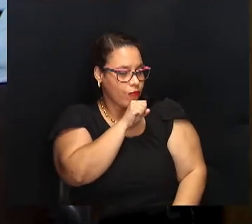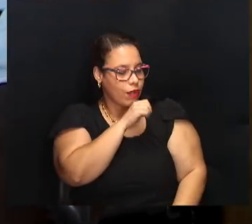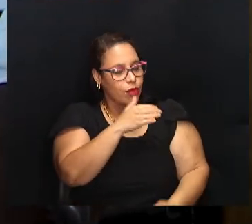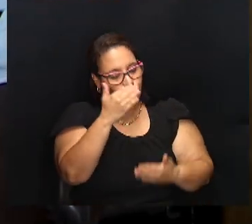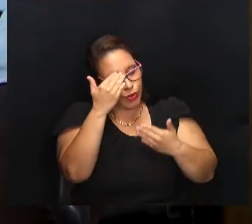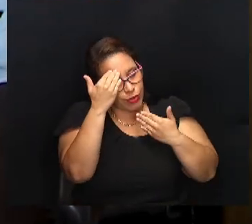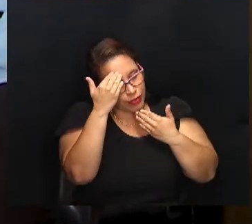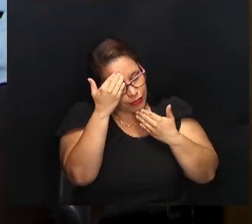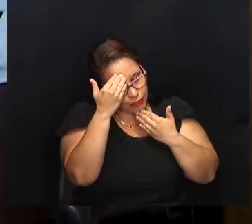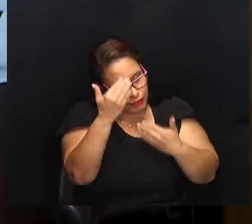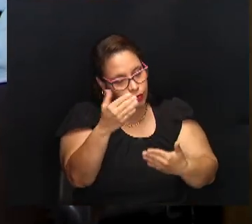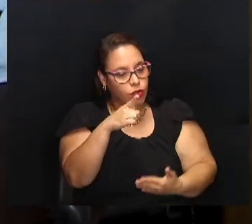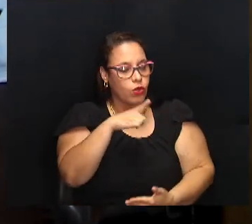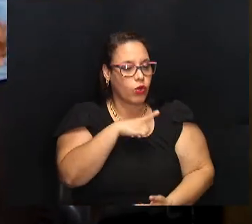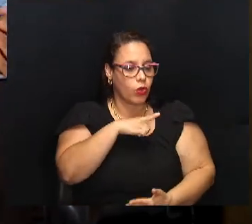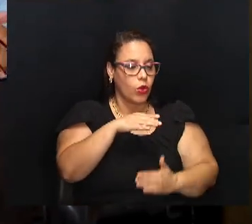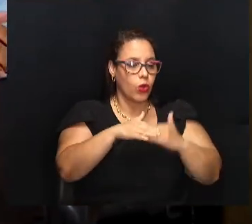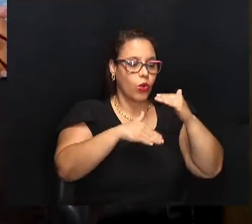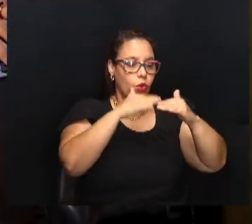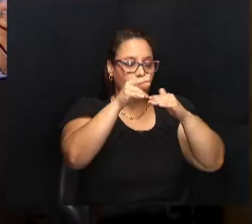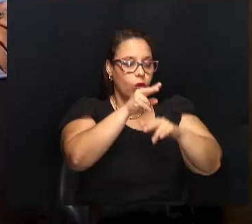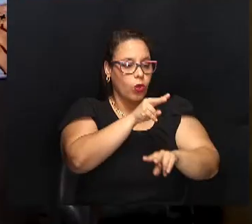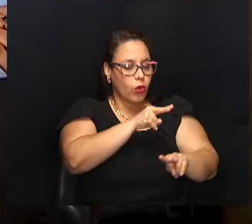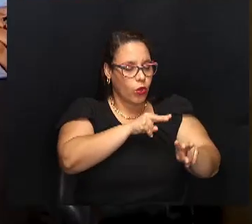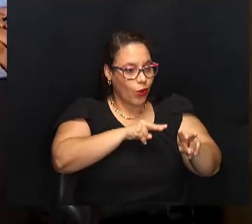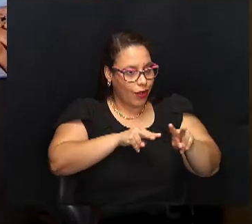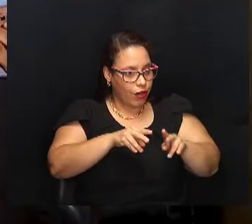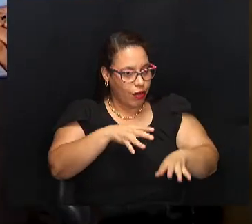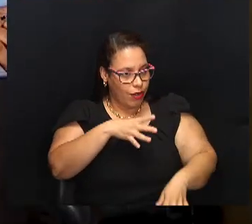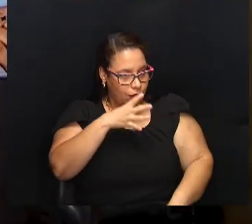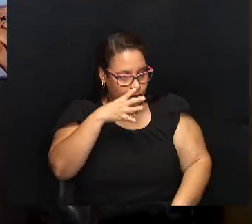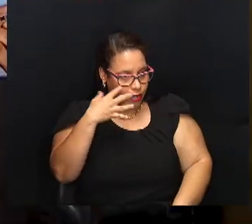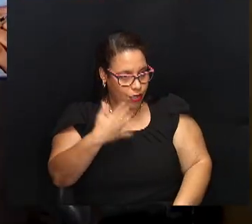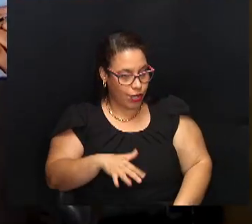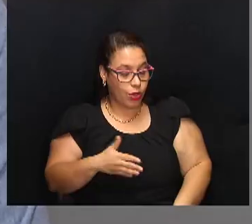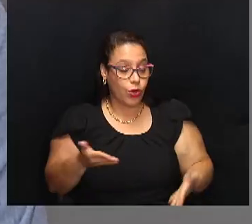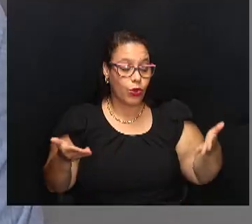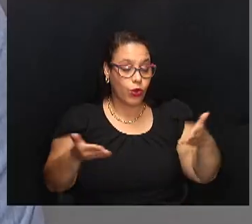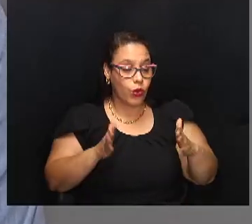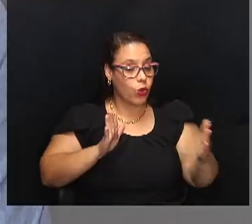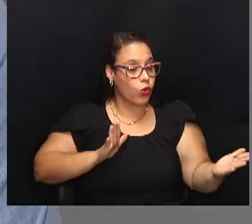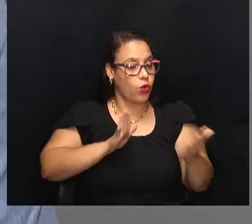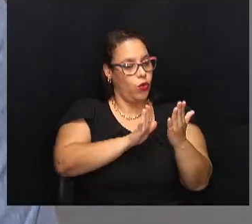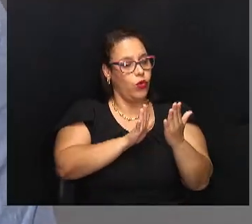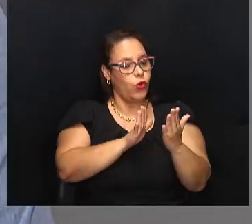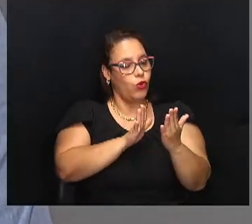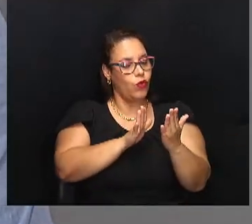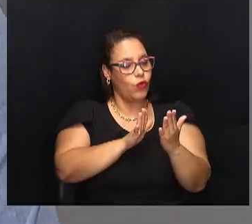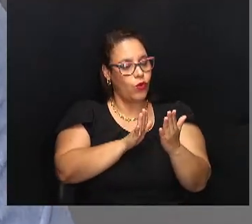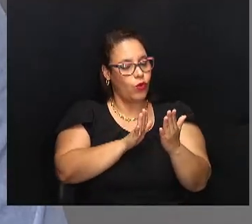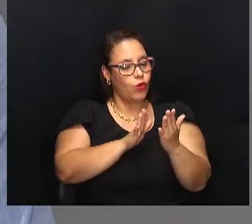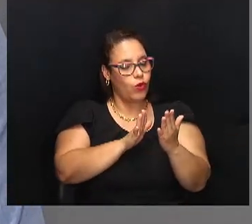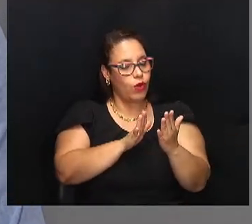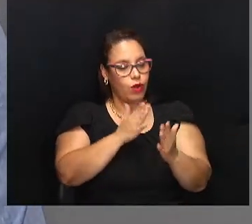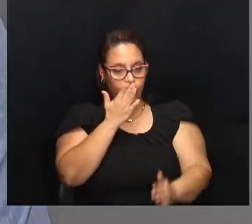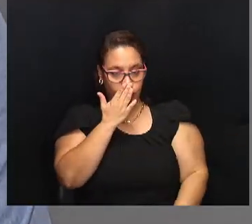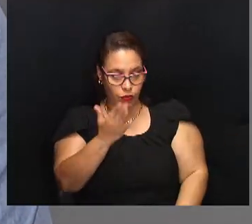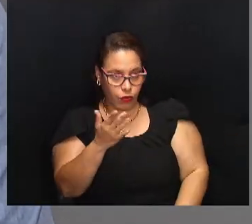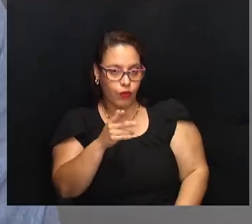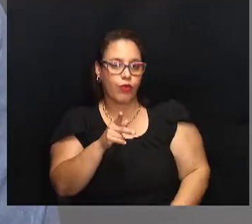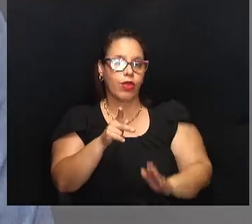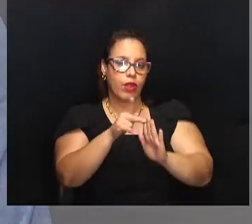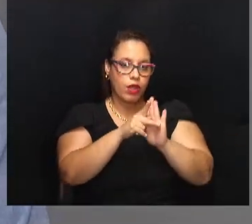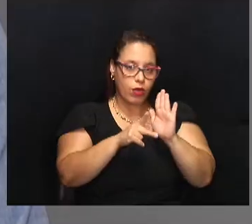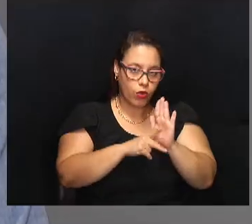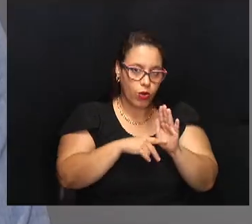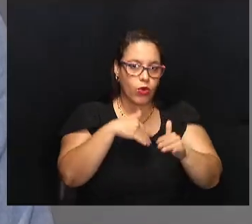de poder ver o desenvolvimento do meu filho, né? Mas hoje, estando à frente do projeto, ver o desenvolvimento de outras